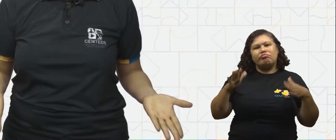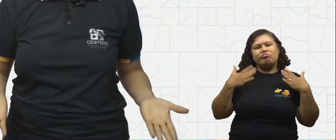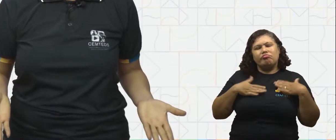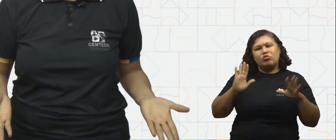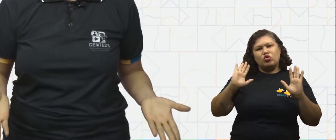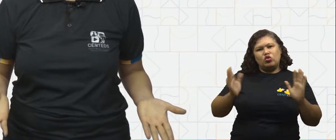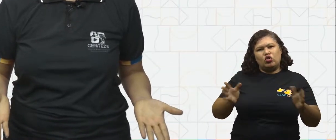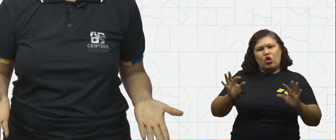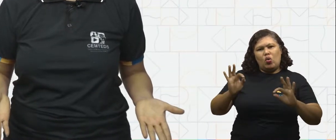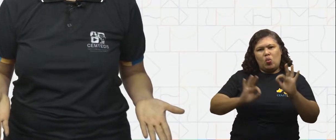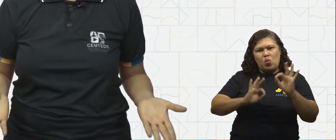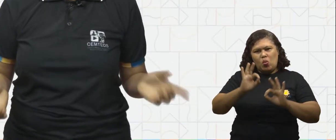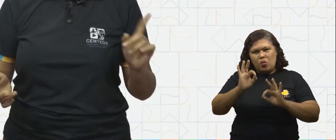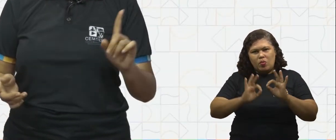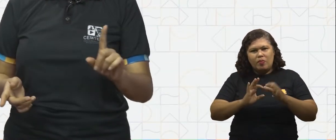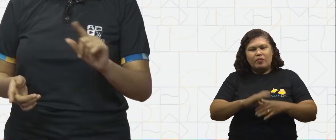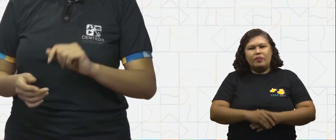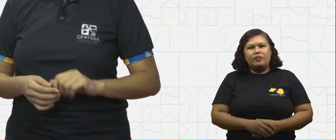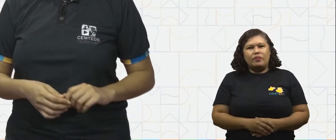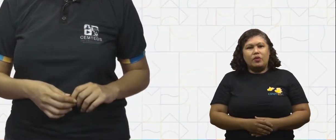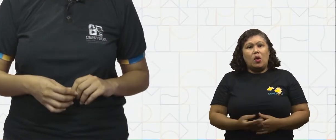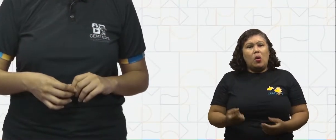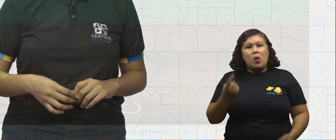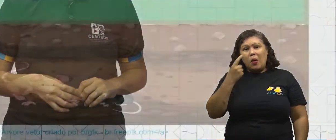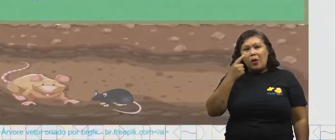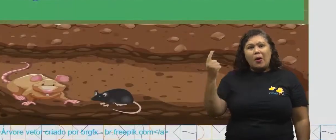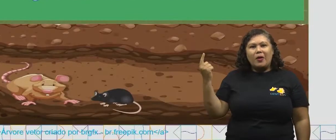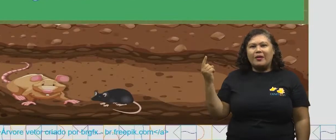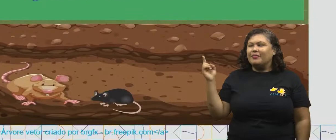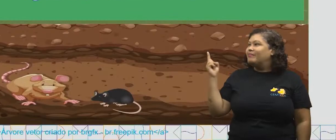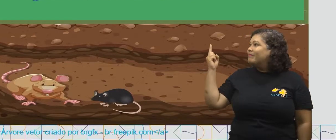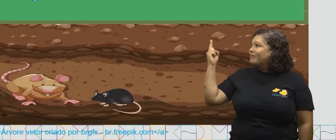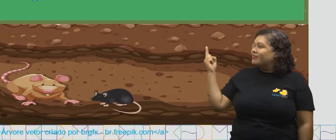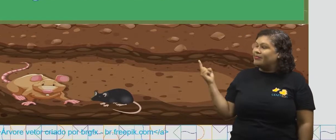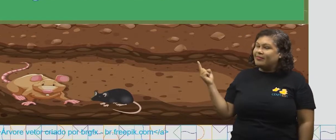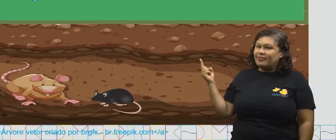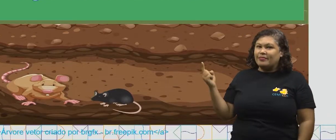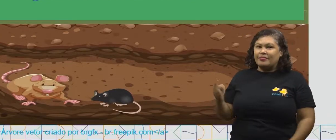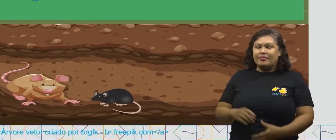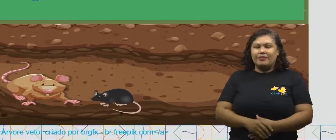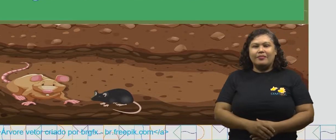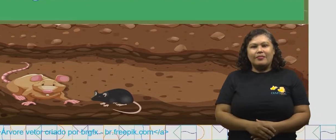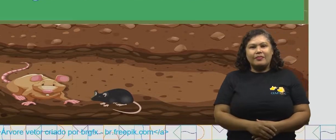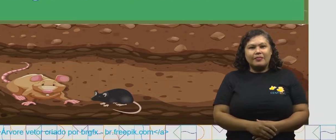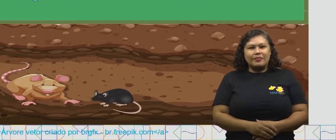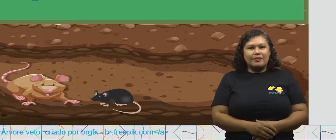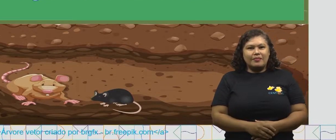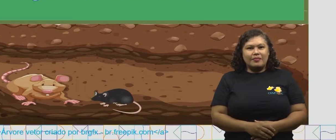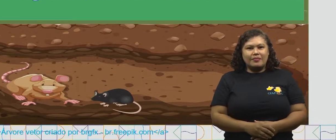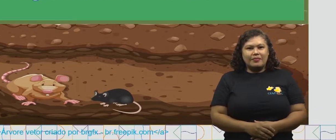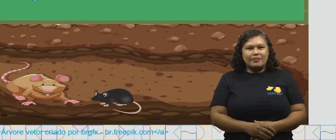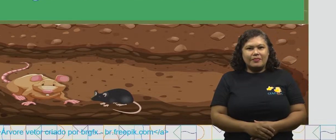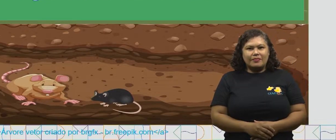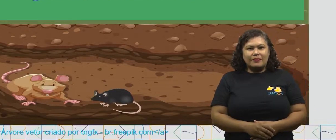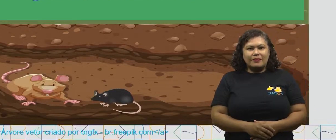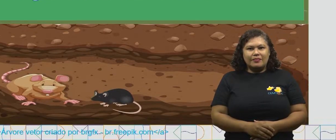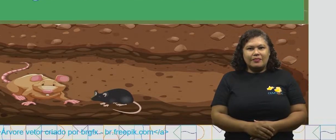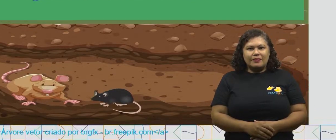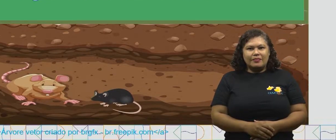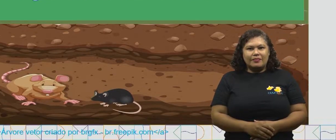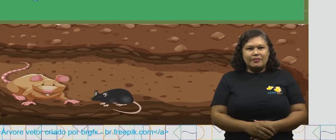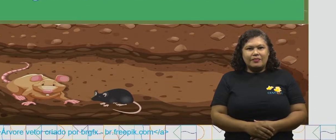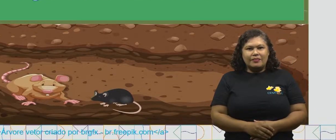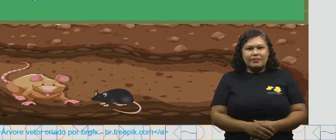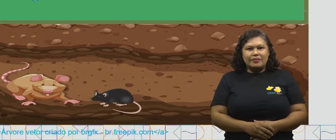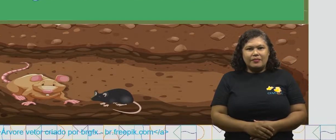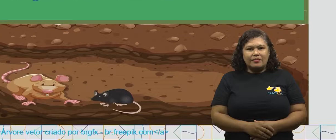Já identificamos a bagunça. Observe como ela ficou. Então eu fugi, porque na hora percebi que ele se alimentava de